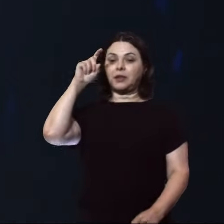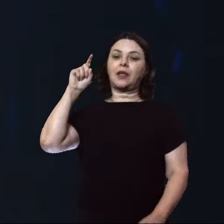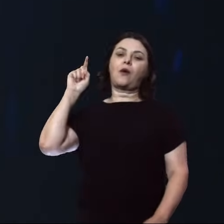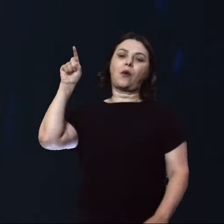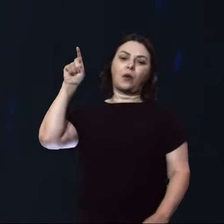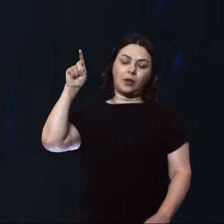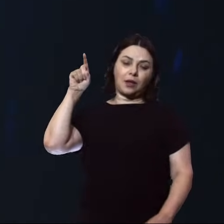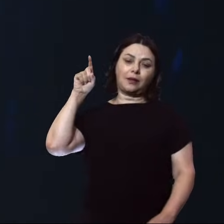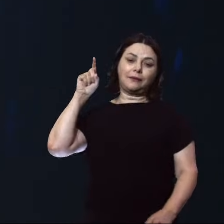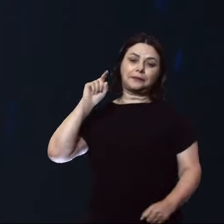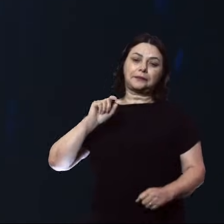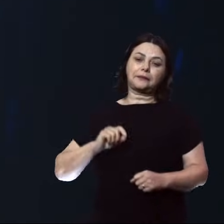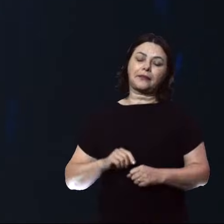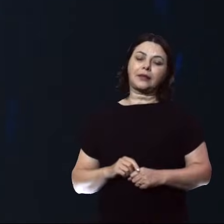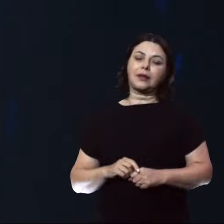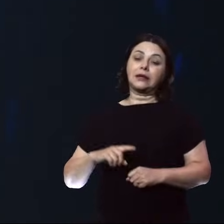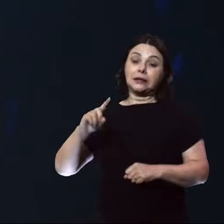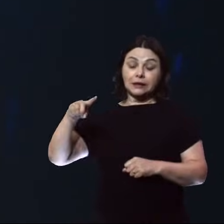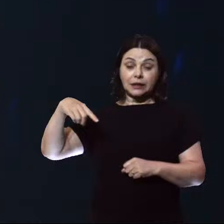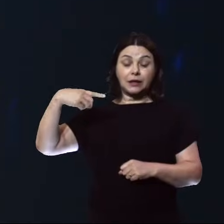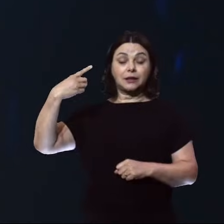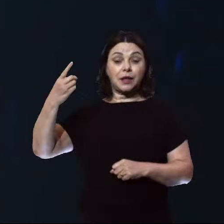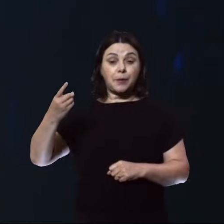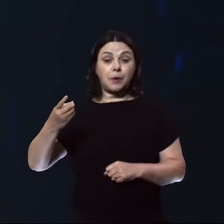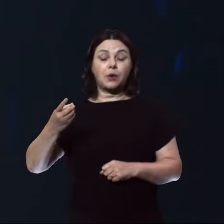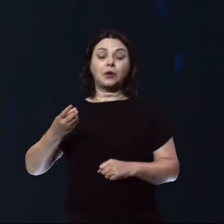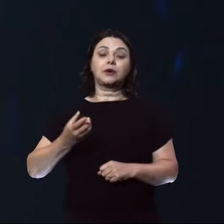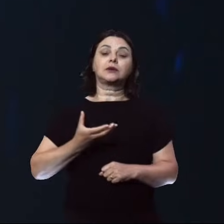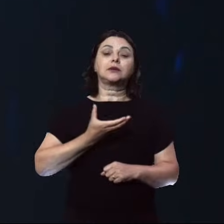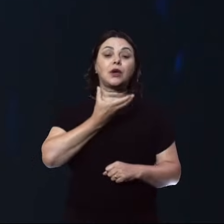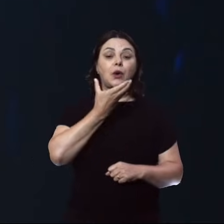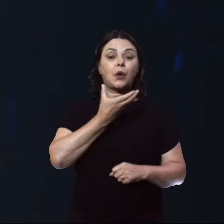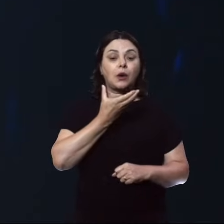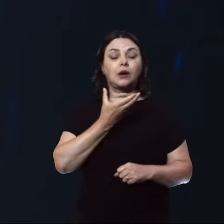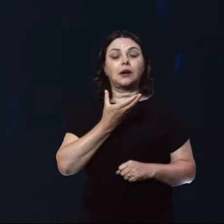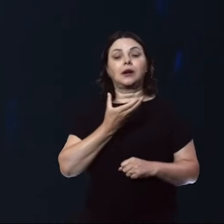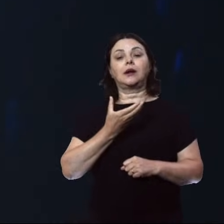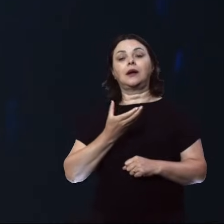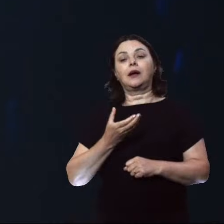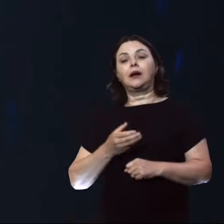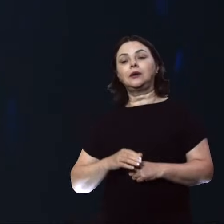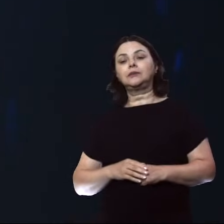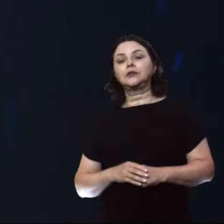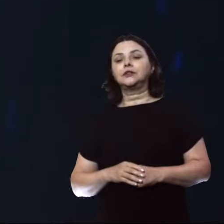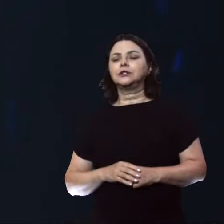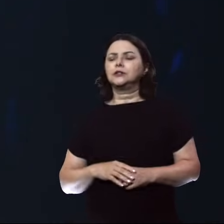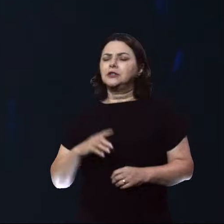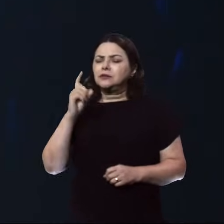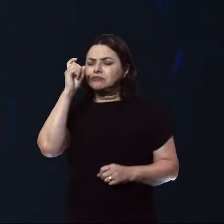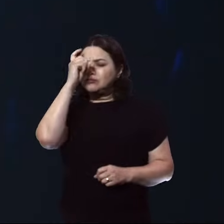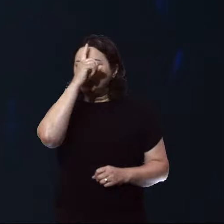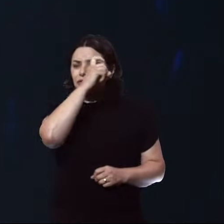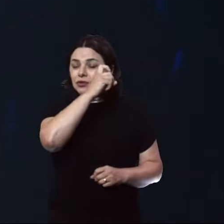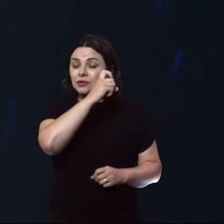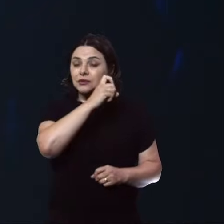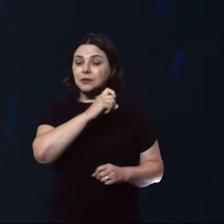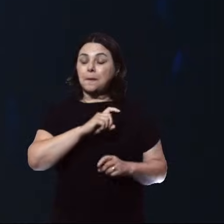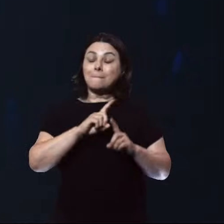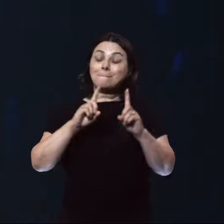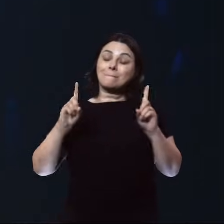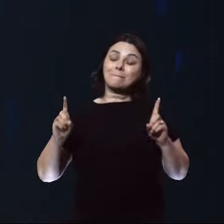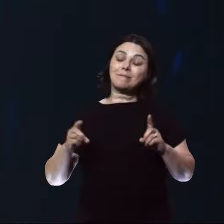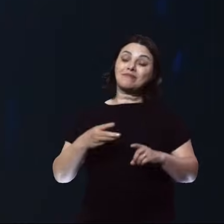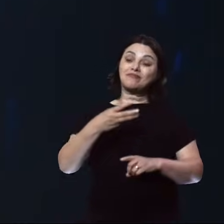para casa, mas depois do Natal teve que voltar para o hospital. Enfim, tudo o que foi feito não foi suficiente para que dia 31 de